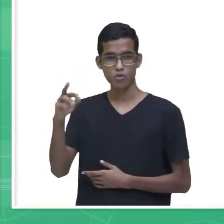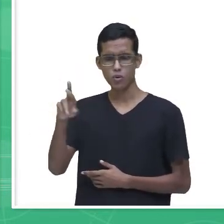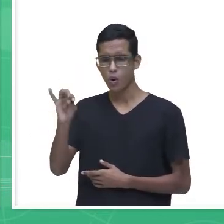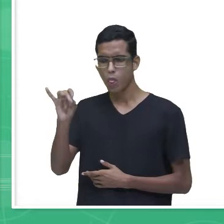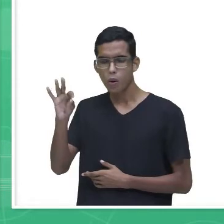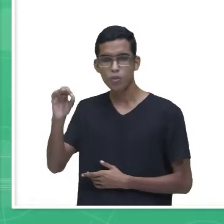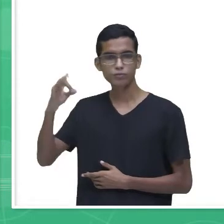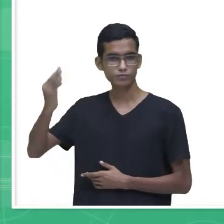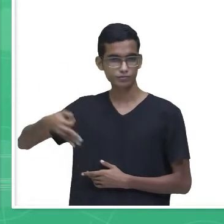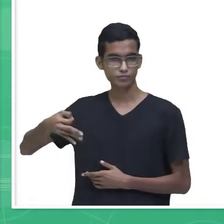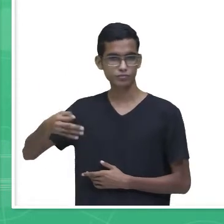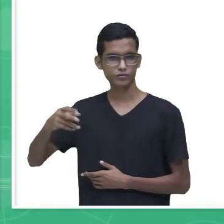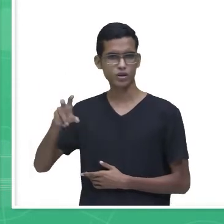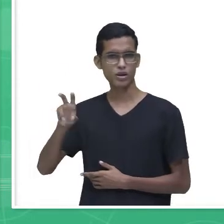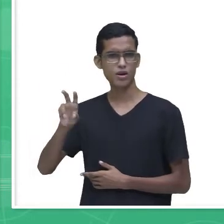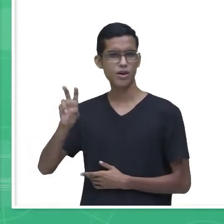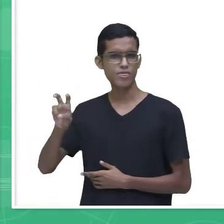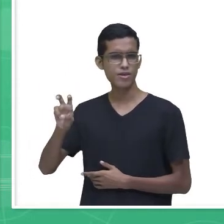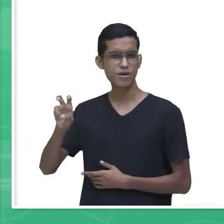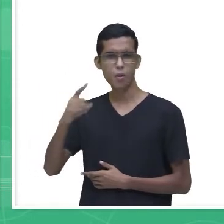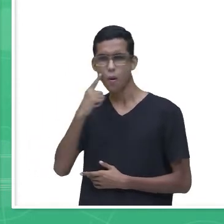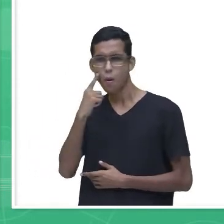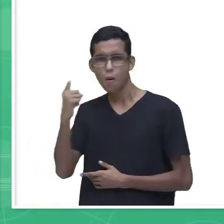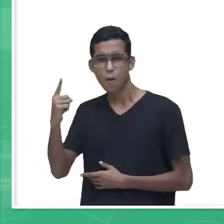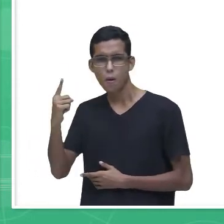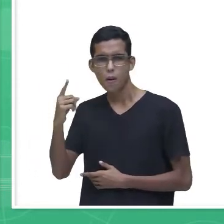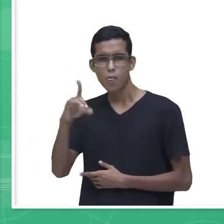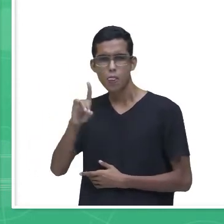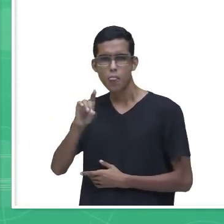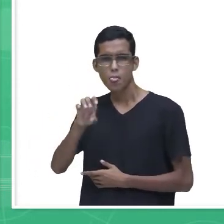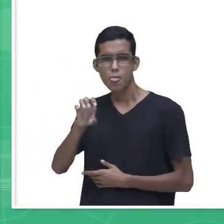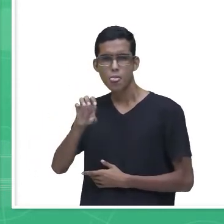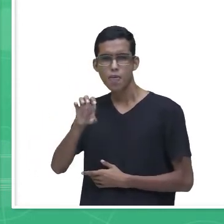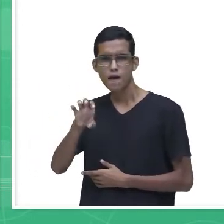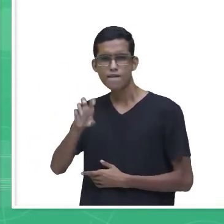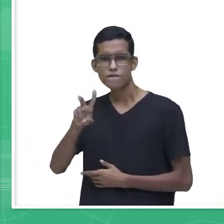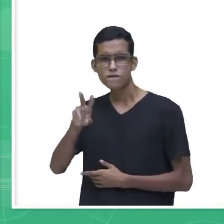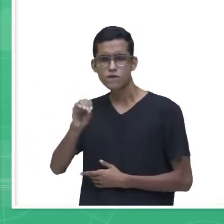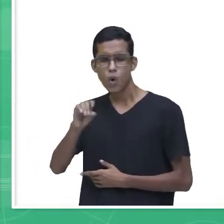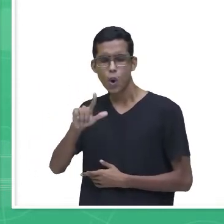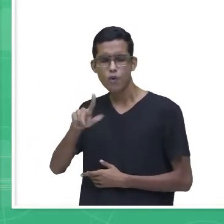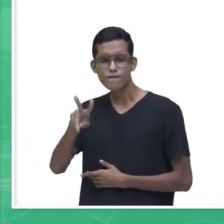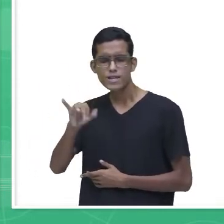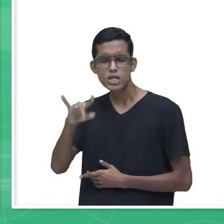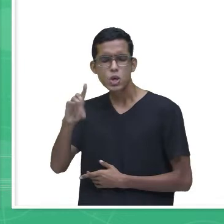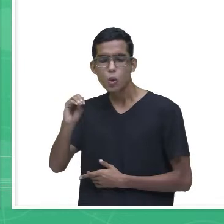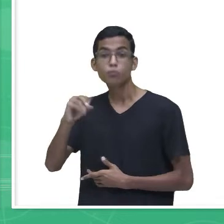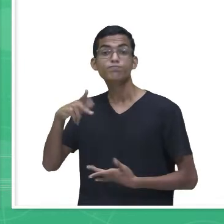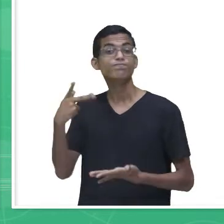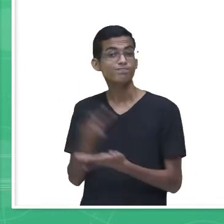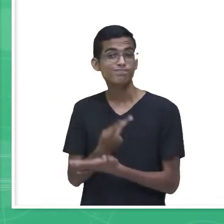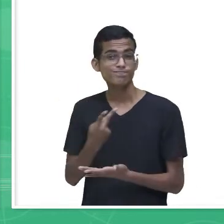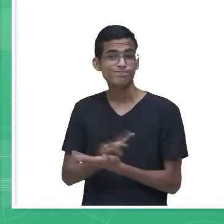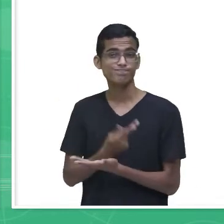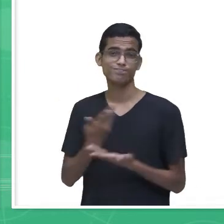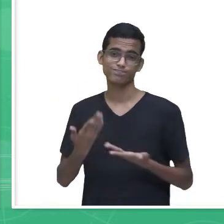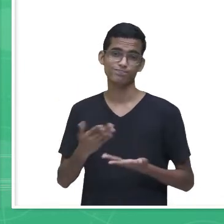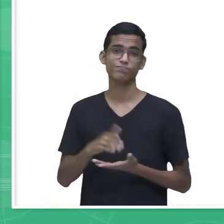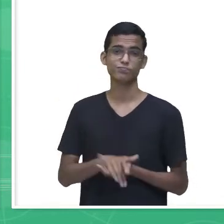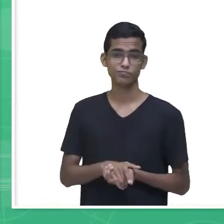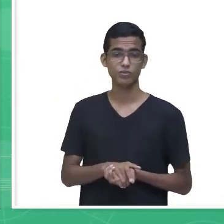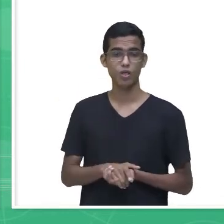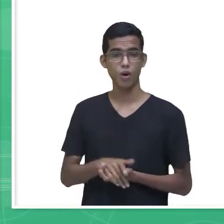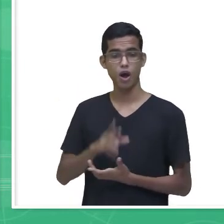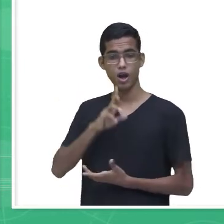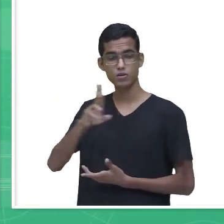Agora o verbo devolver, olha aí pessoal, devolvido, não, devuelto. Então está errada a quinta. A correta, o item